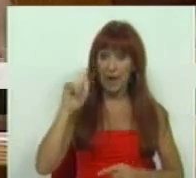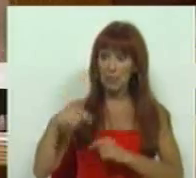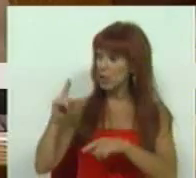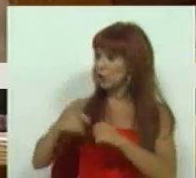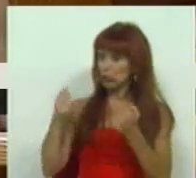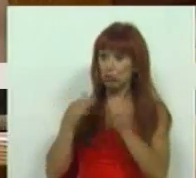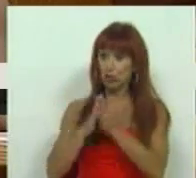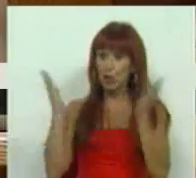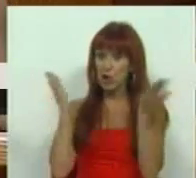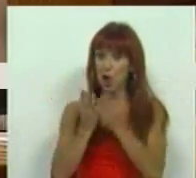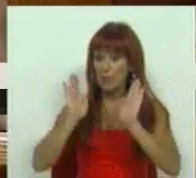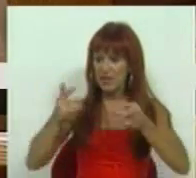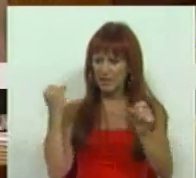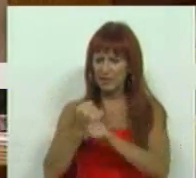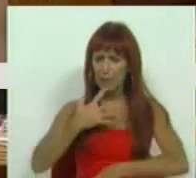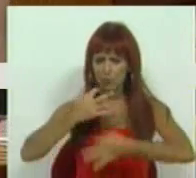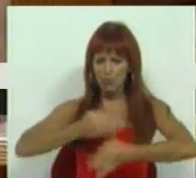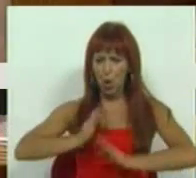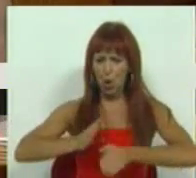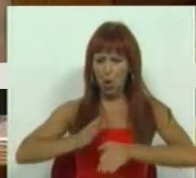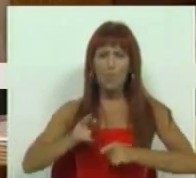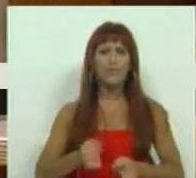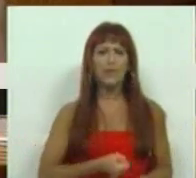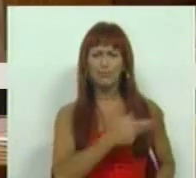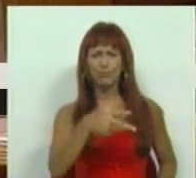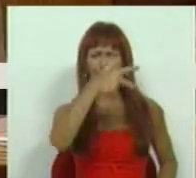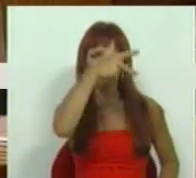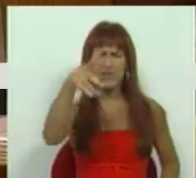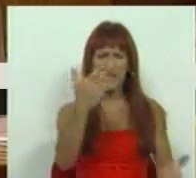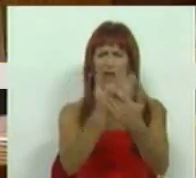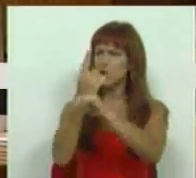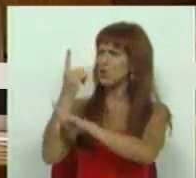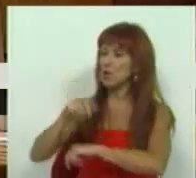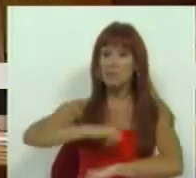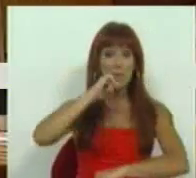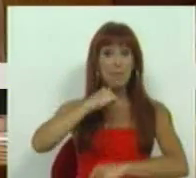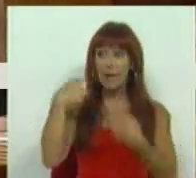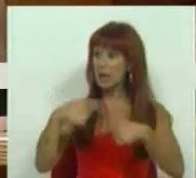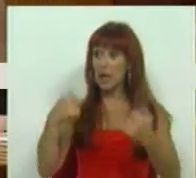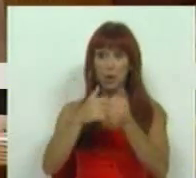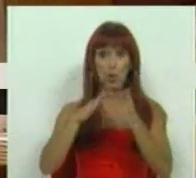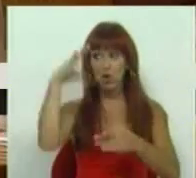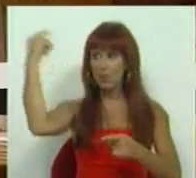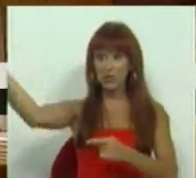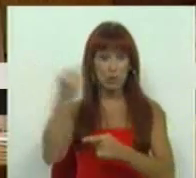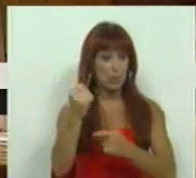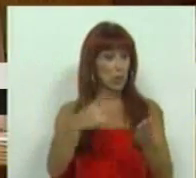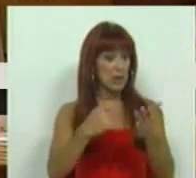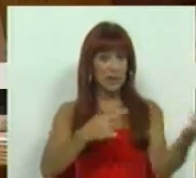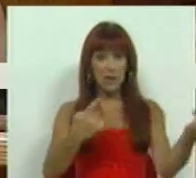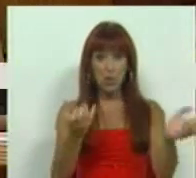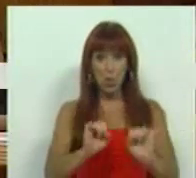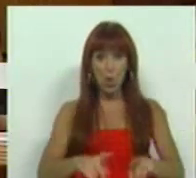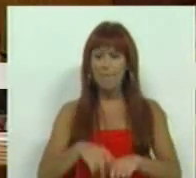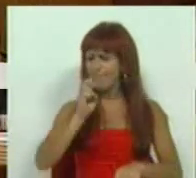que todas as escolas deveriam estar a trabalhar em pleno, há centenas de escolas que ainda não contam com todos os professores de que necessitam e,